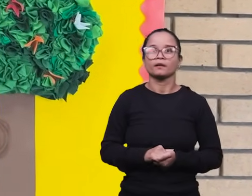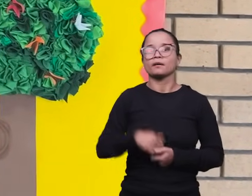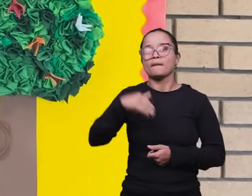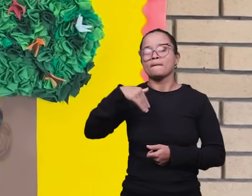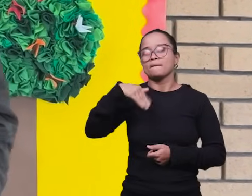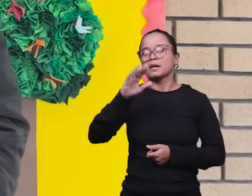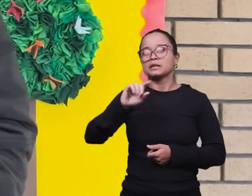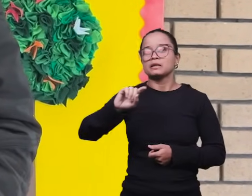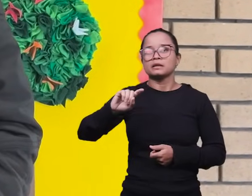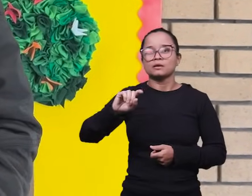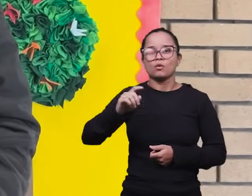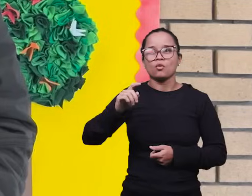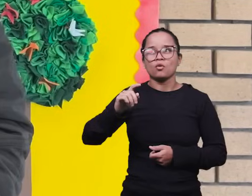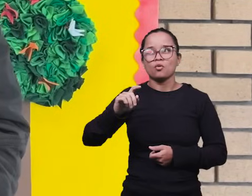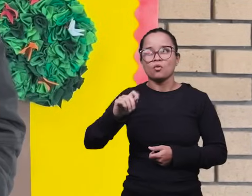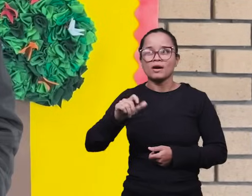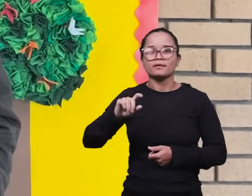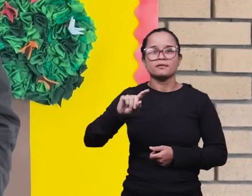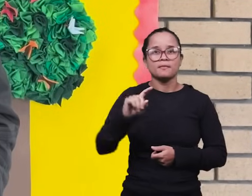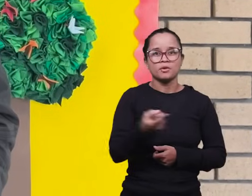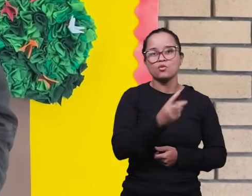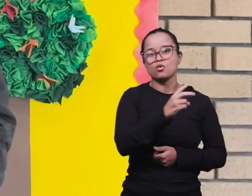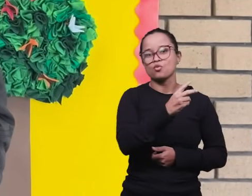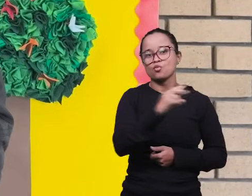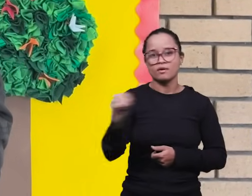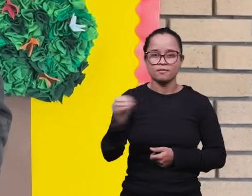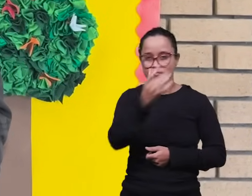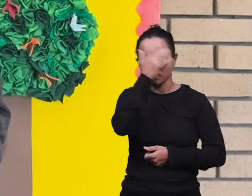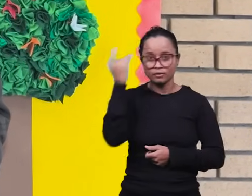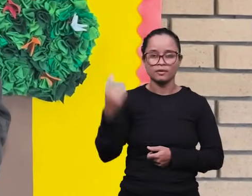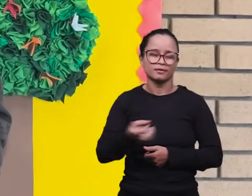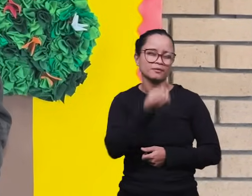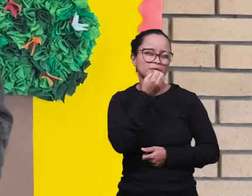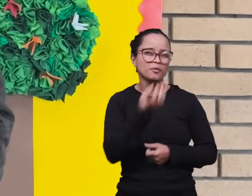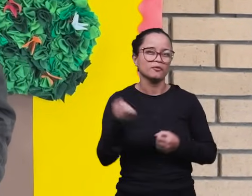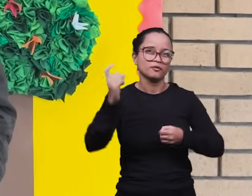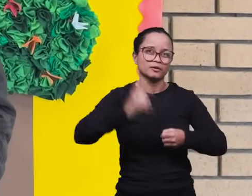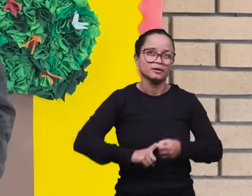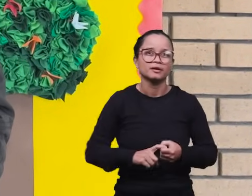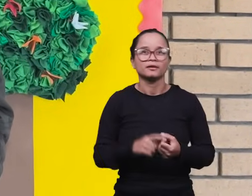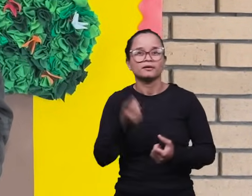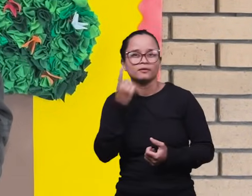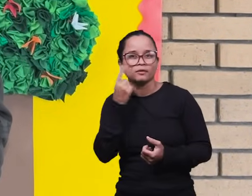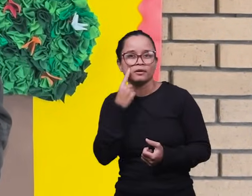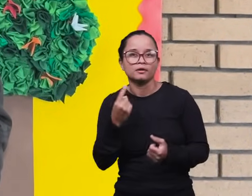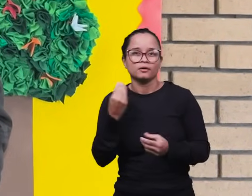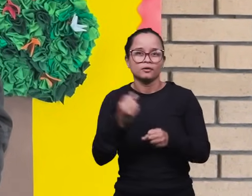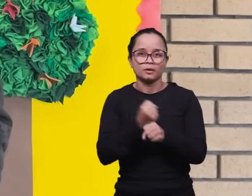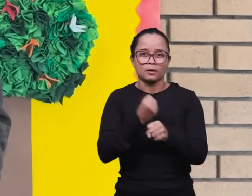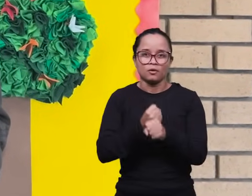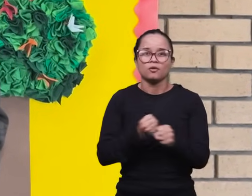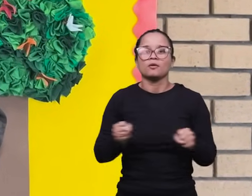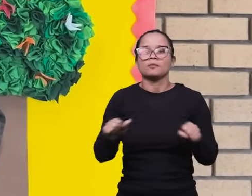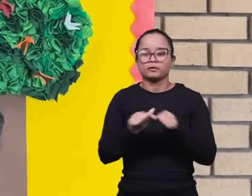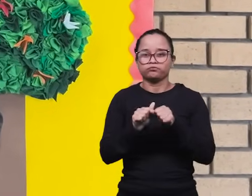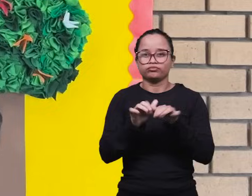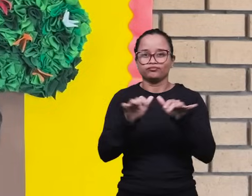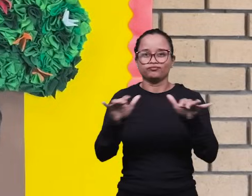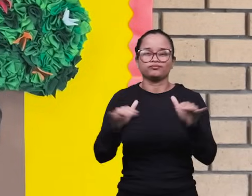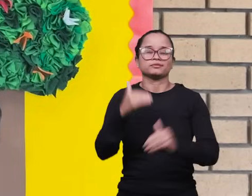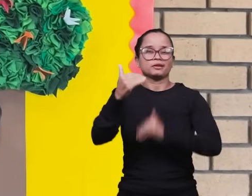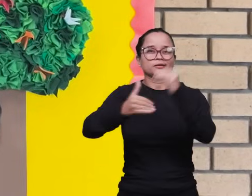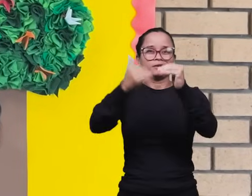Aqui mais de mil, quase mil e duzentas pessoas. É sempre bom voltar aqui e ver a prosperidade da obra, o